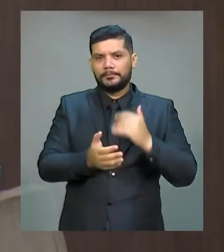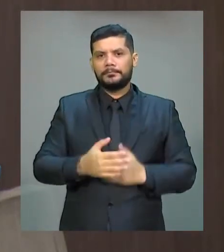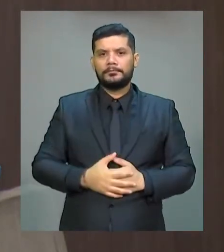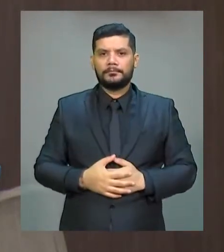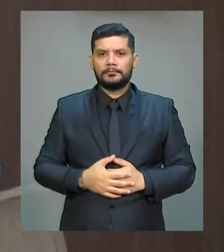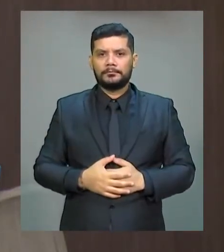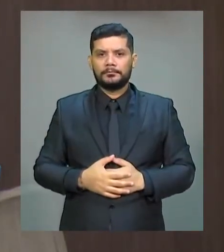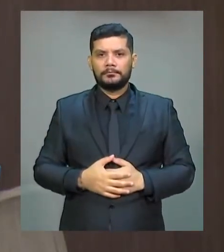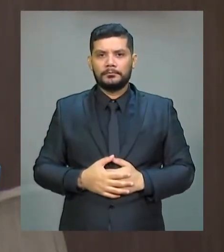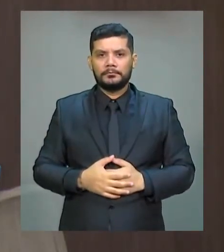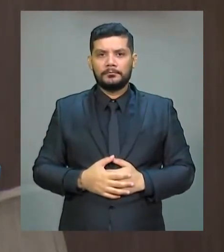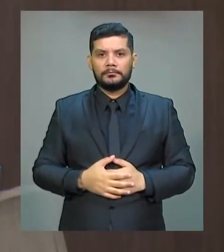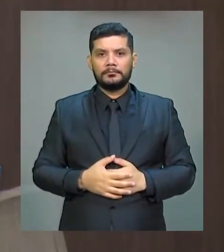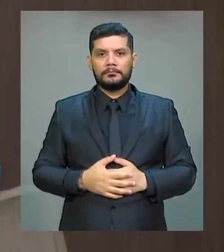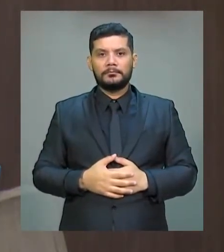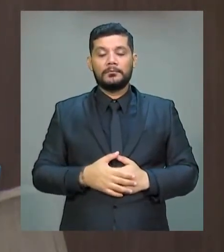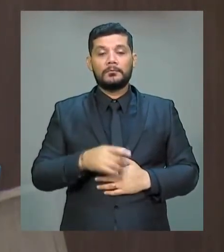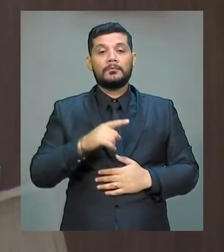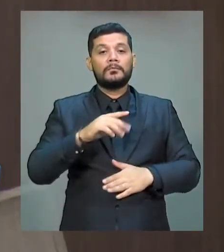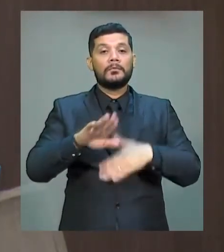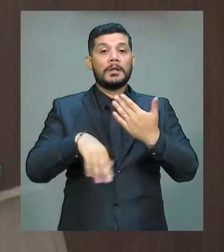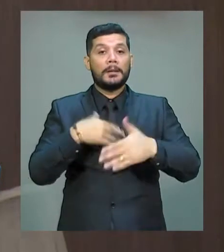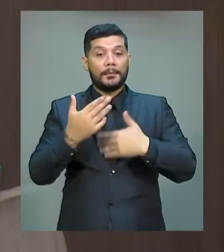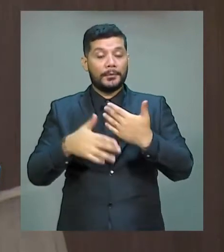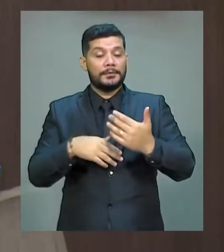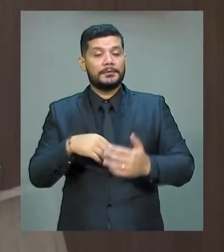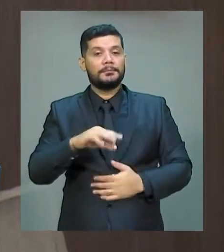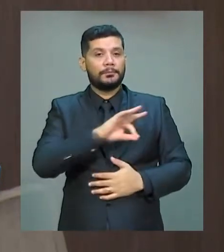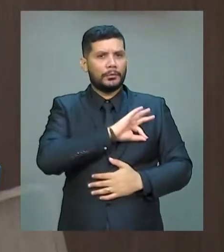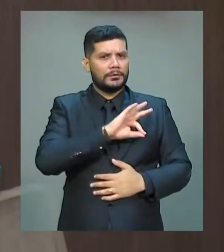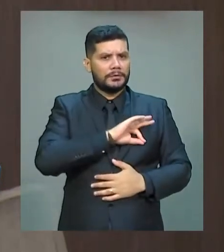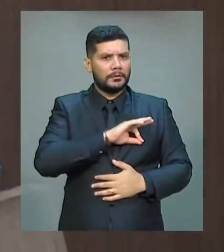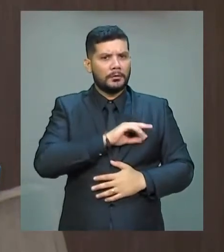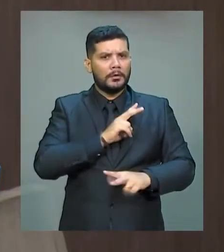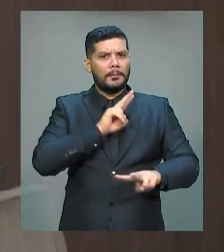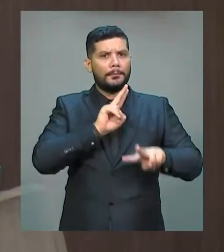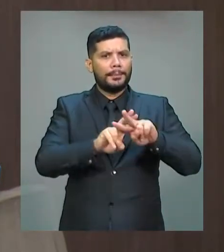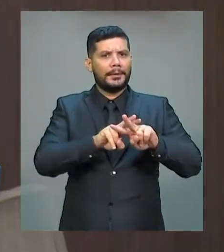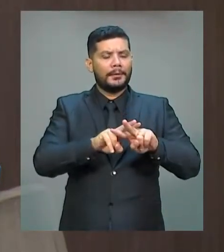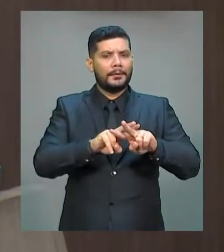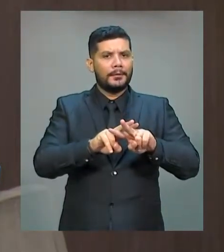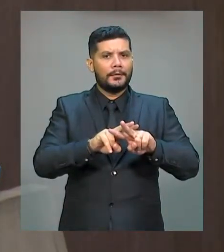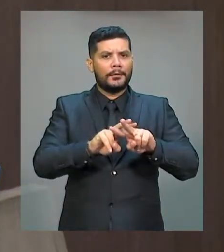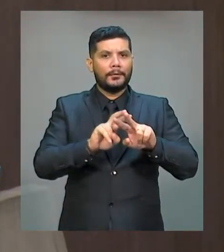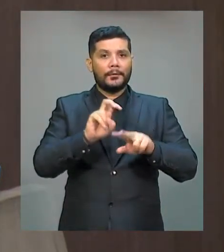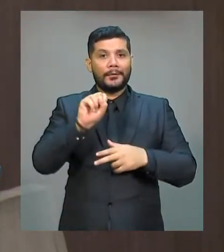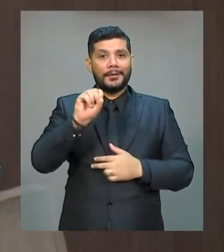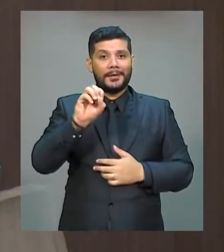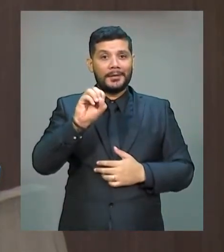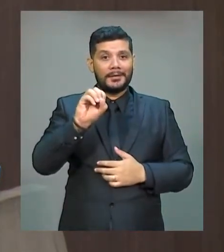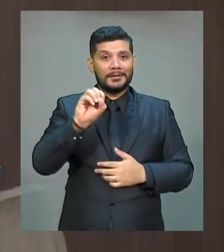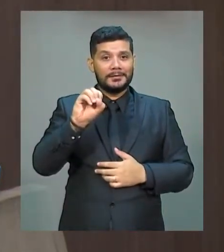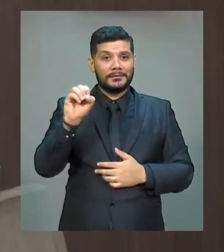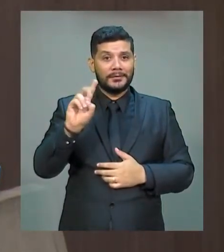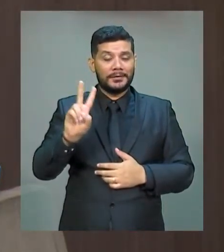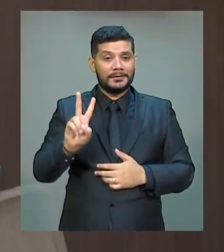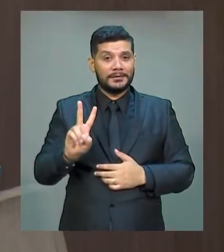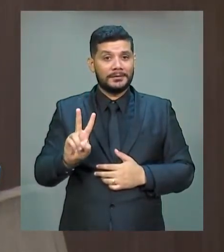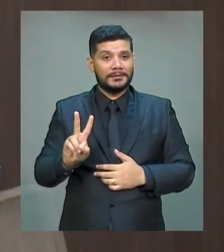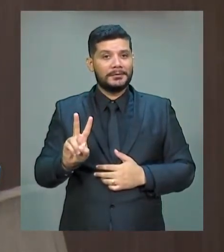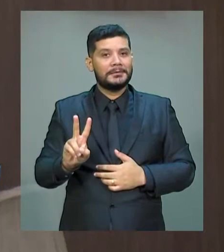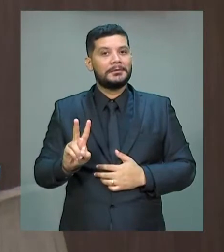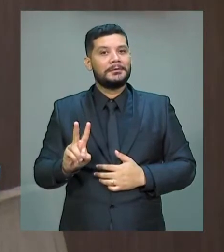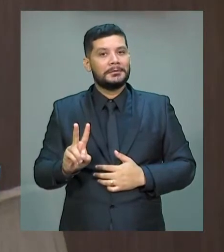80 vezes. Um PM, um soldado, um praça, que em 5 anos de vida militar foi preso 80